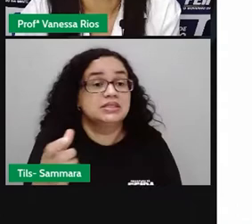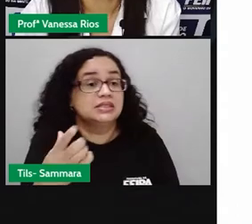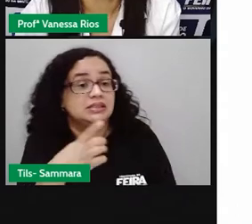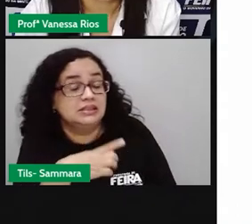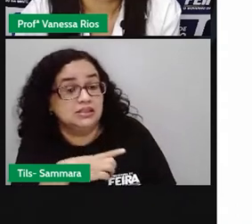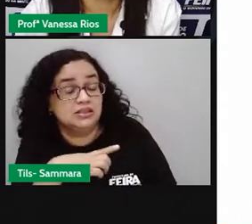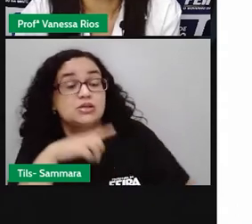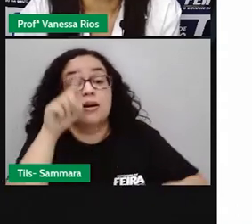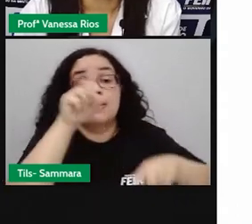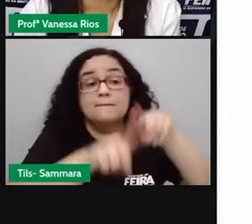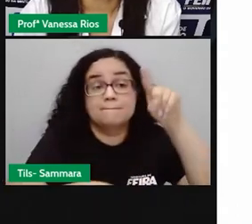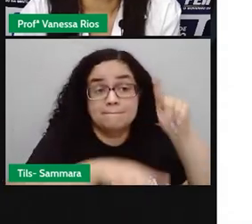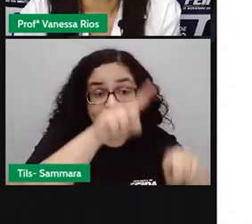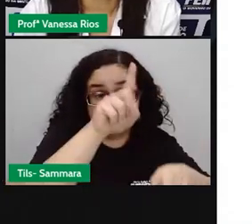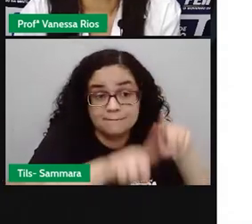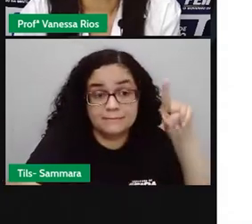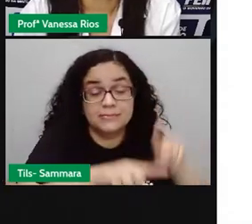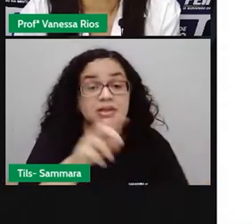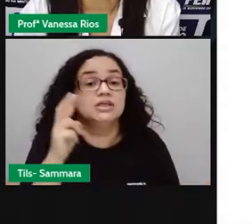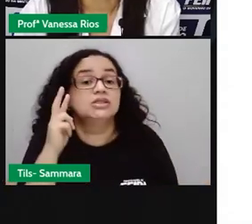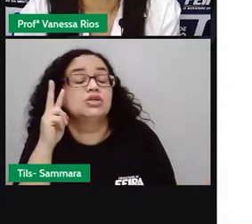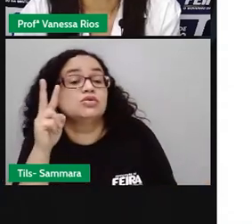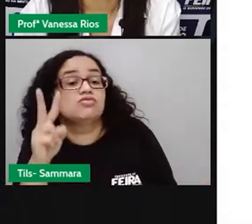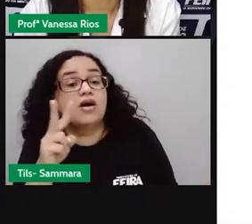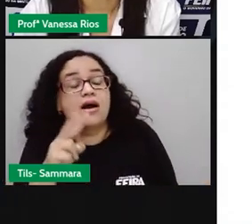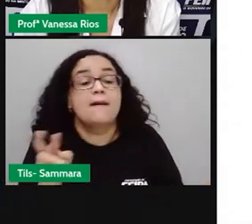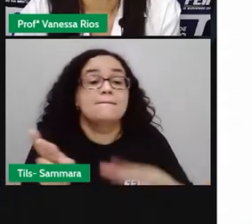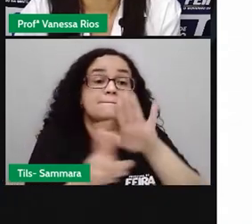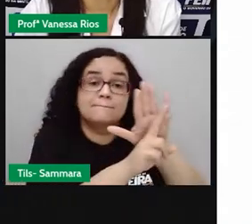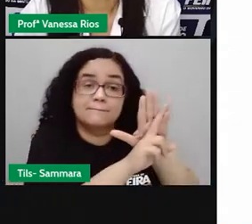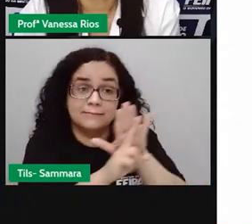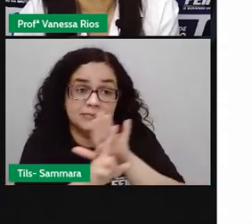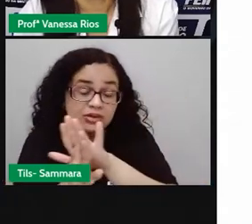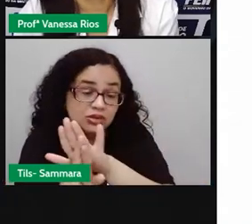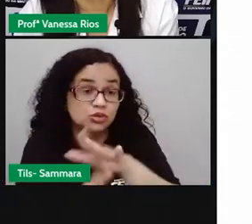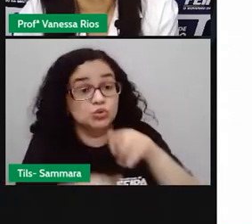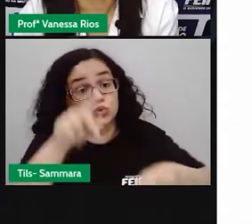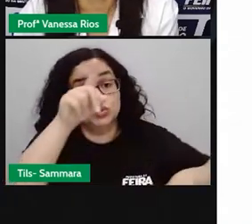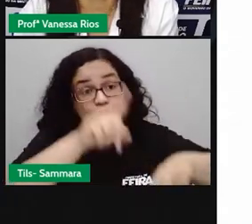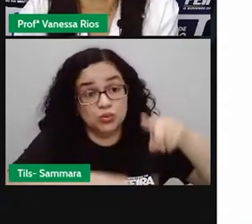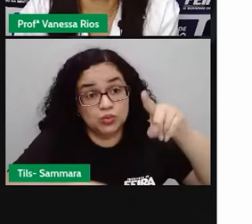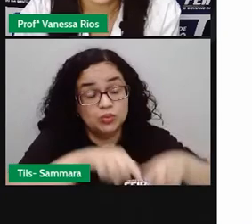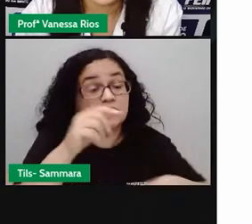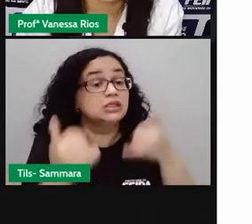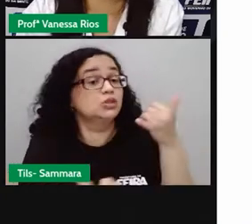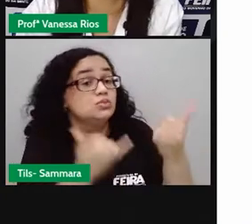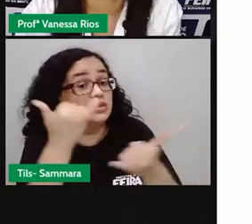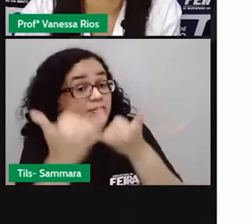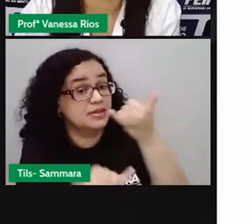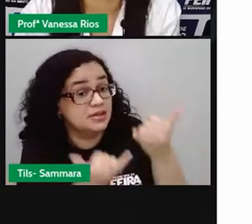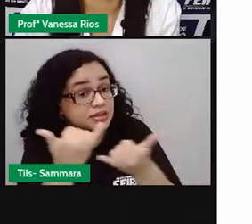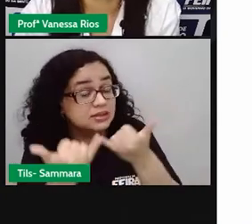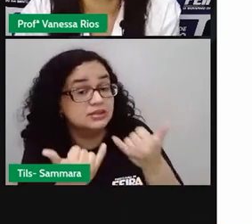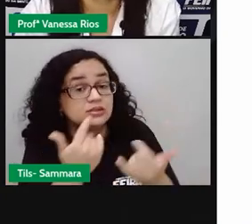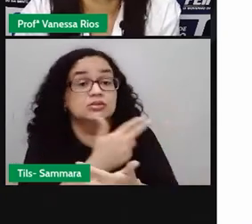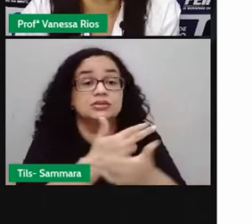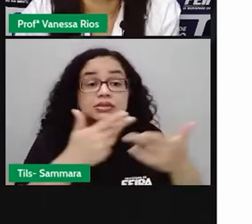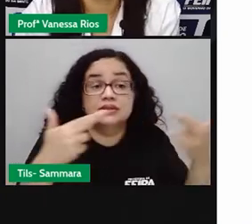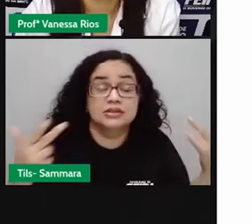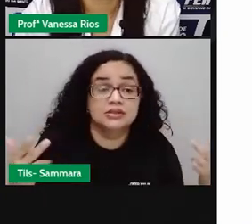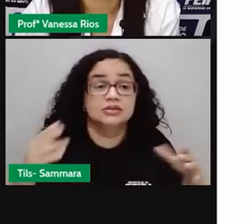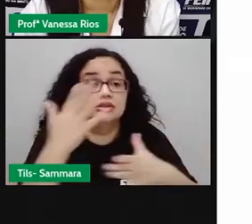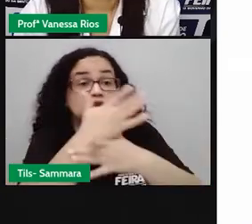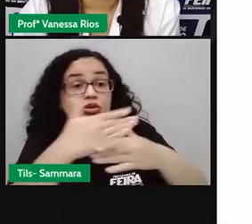de materiais e como eles são apresentados para a gente nos objetos, nos brinquedos, nas